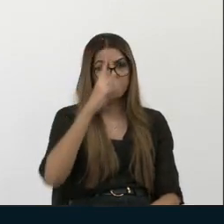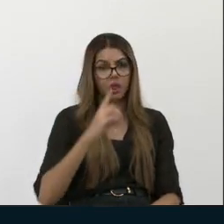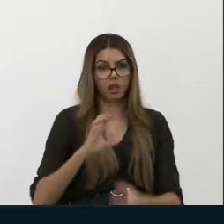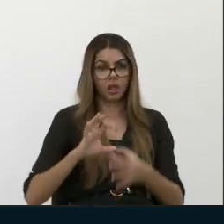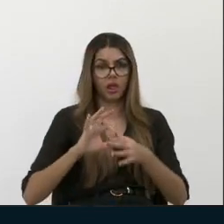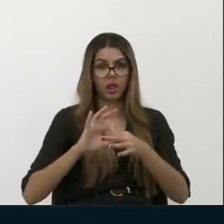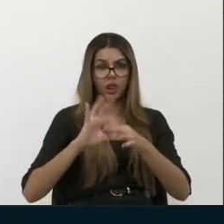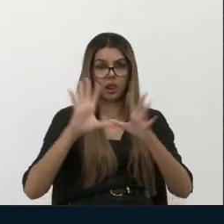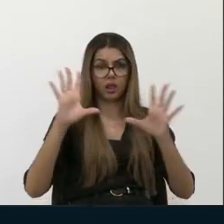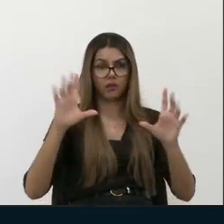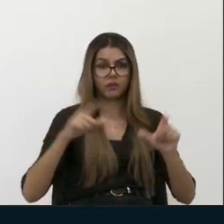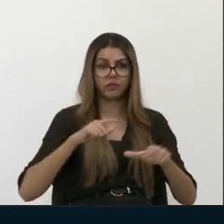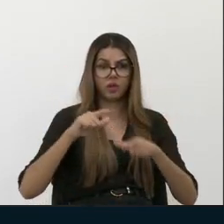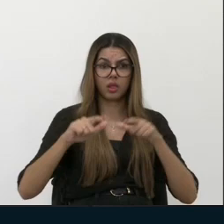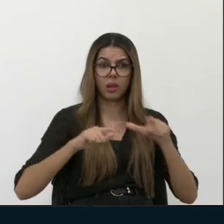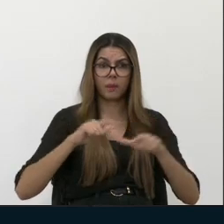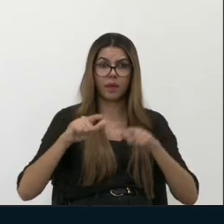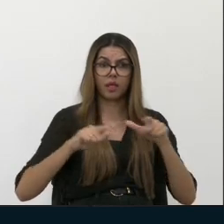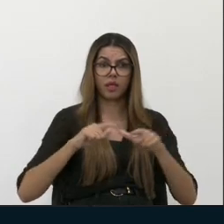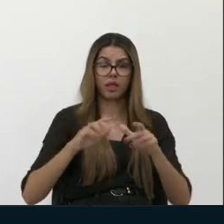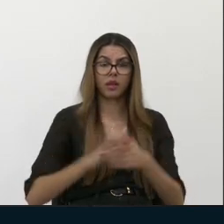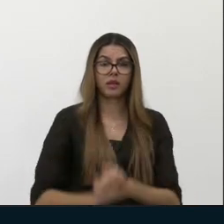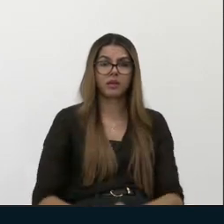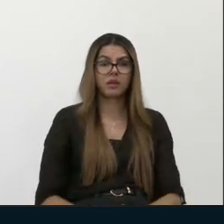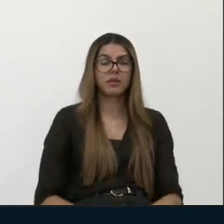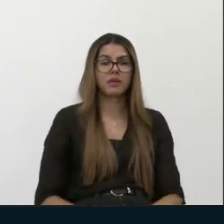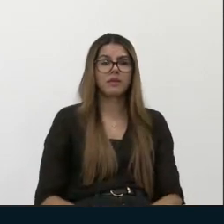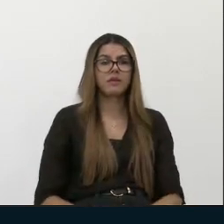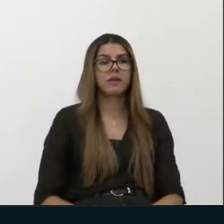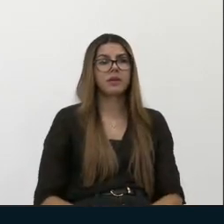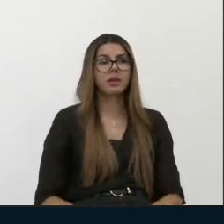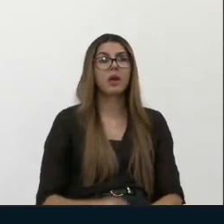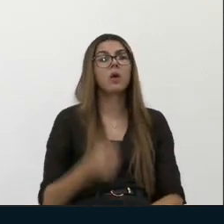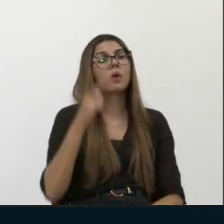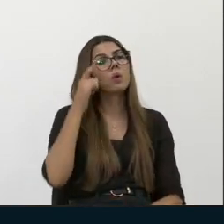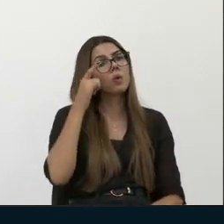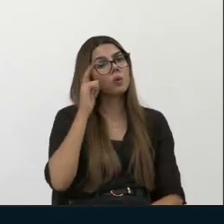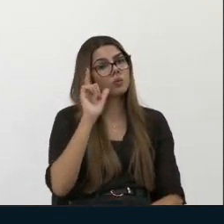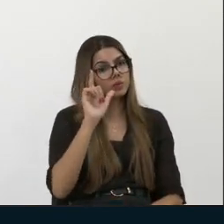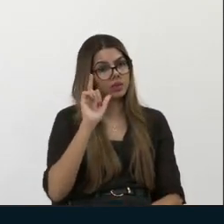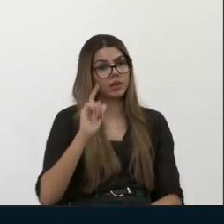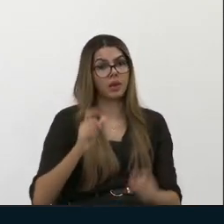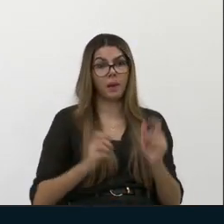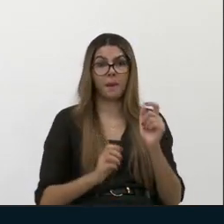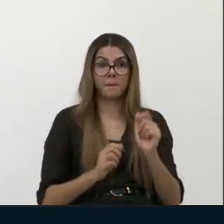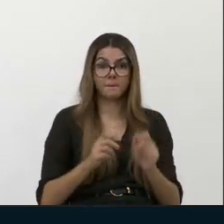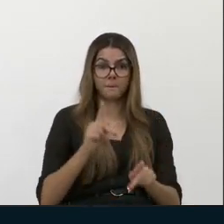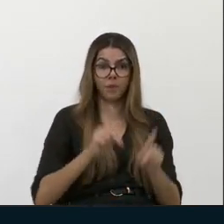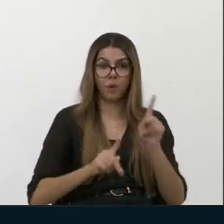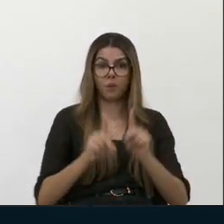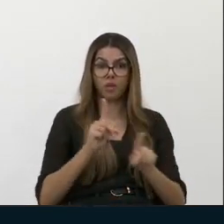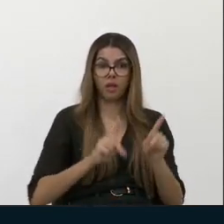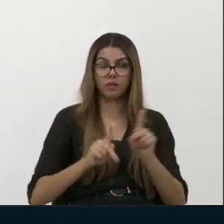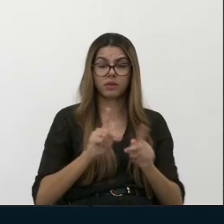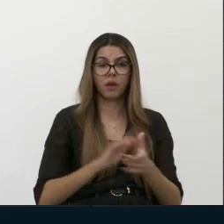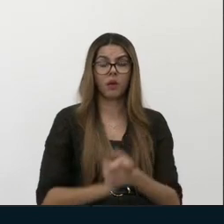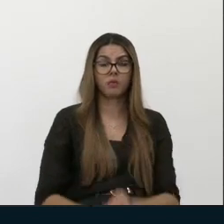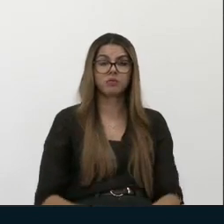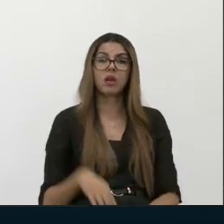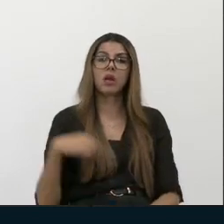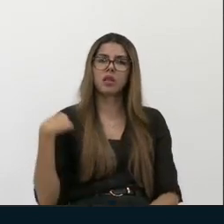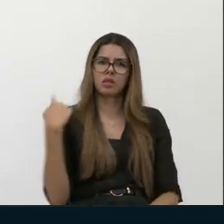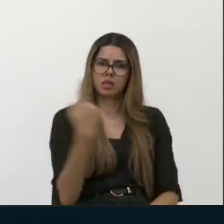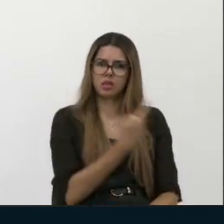exercício profissional, porque quem vai ganhar com isso, quem vai ganhar com isso ao final é a população. Quem vai ganhar somos nós,